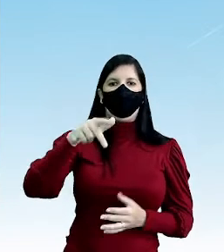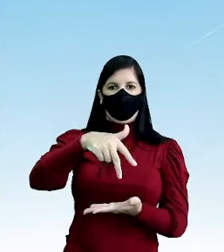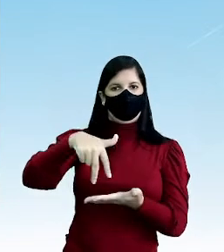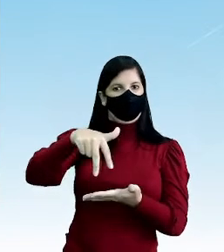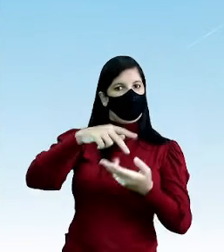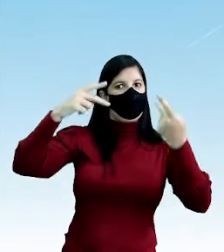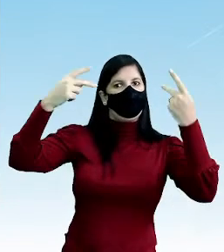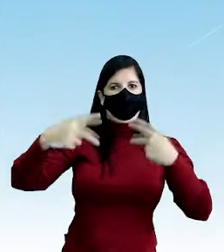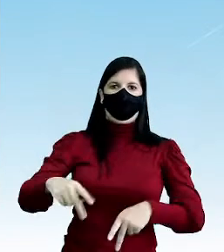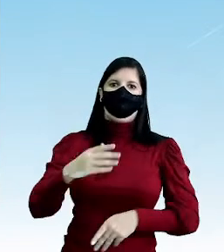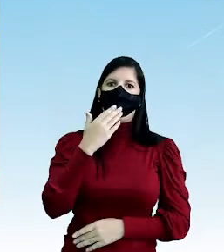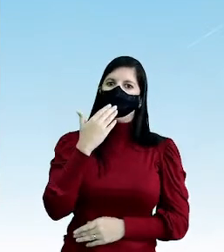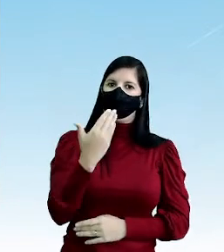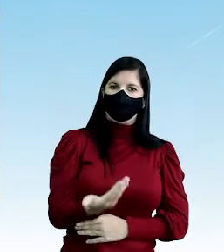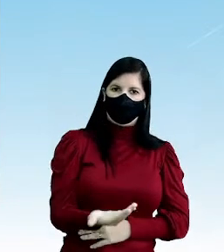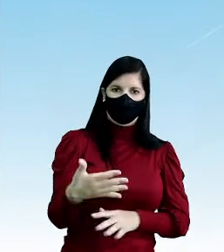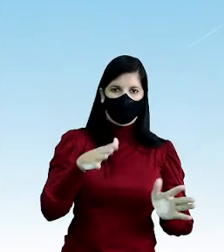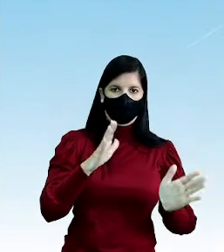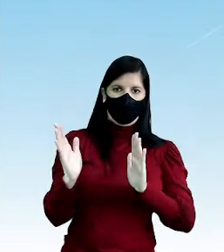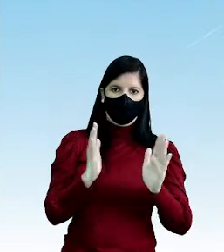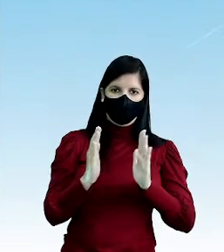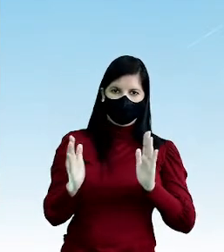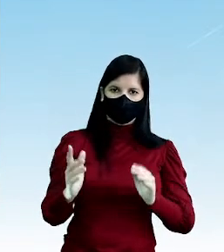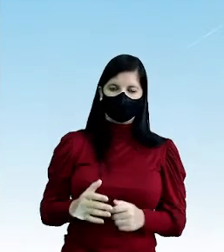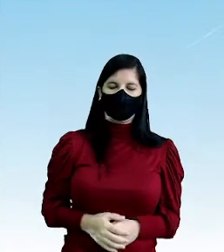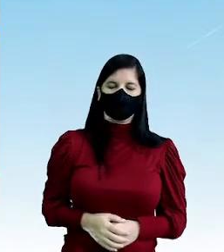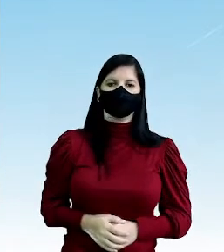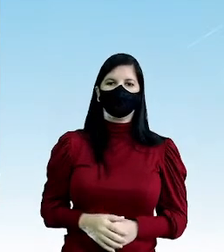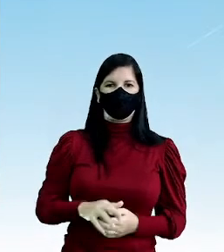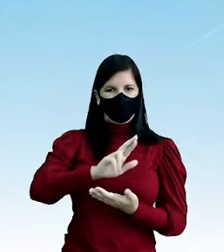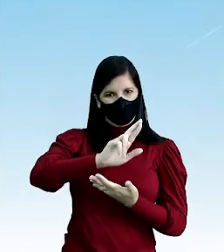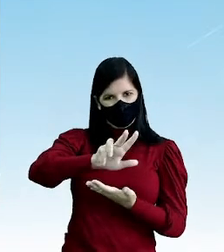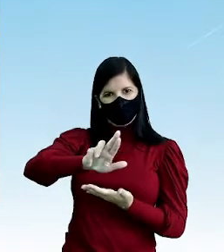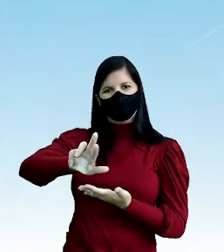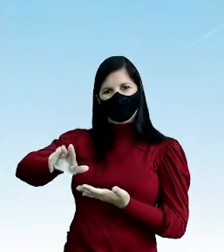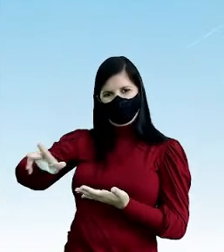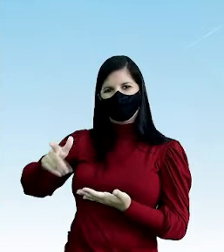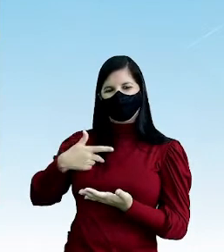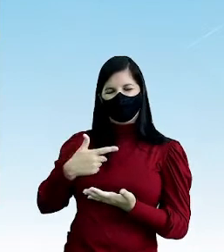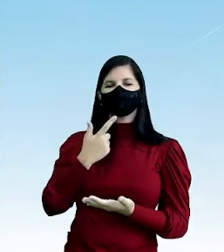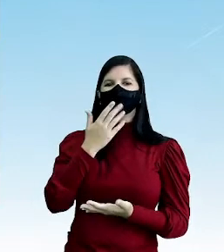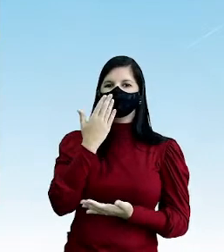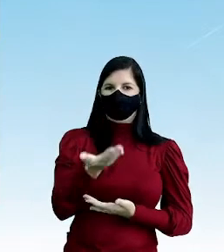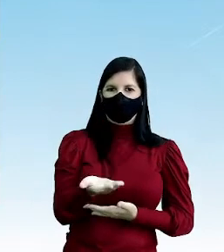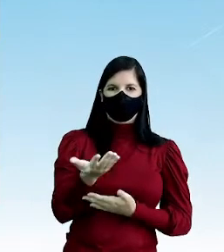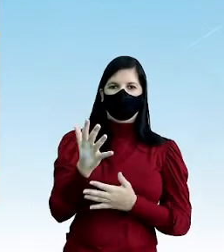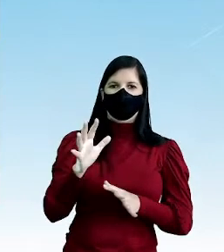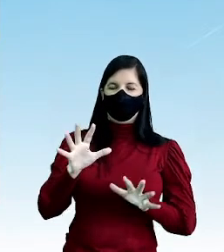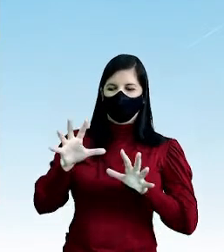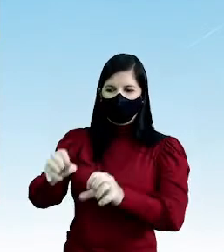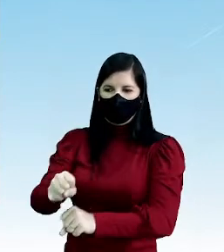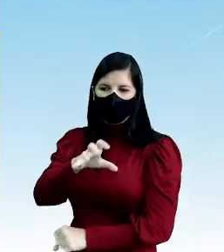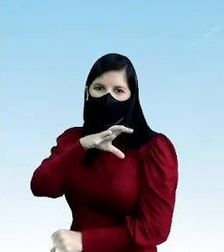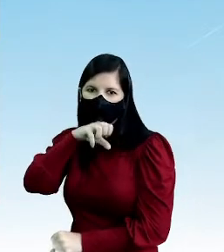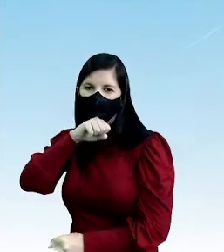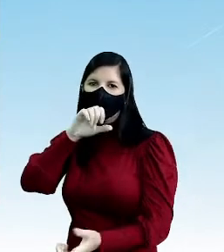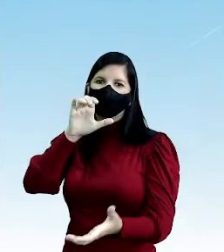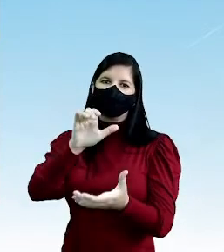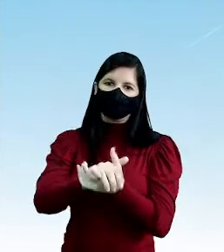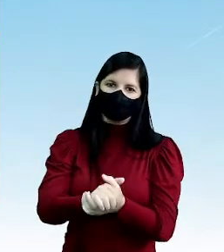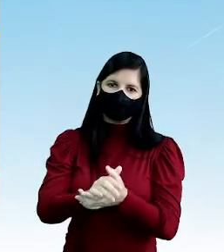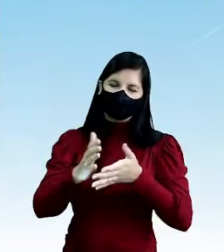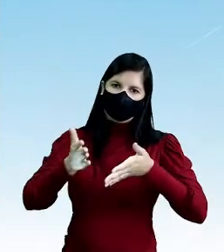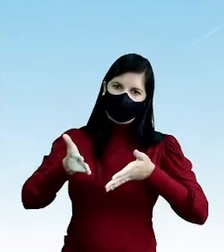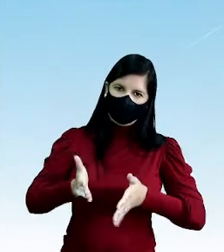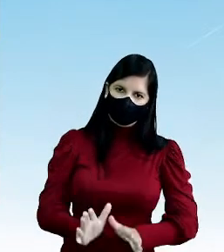seus rituais, nos seus momentos. Então, são vários os motivos que os índios têm, né? Caçada, casamento,